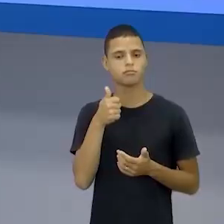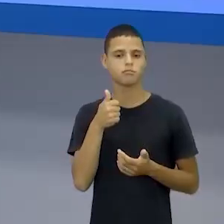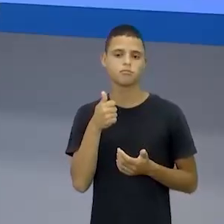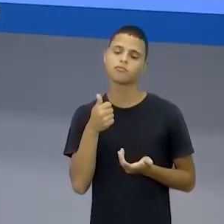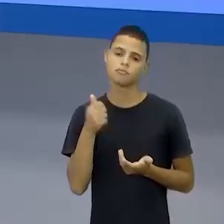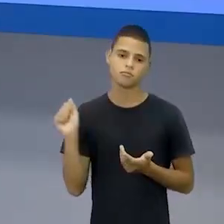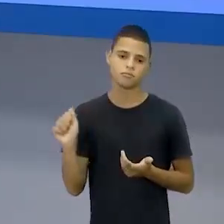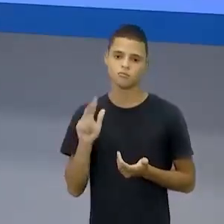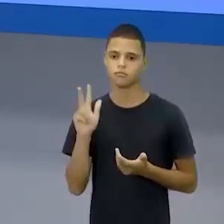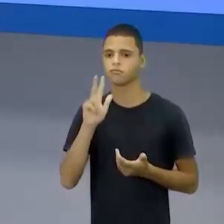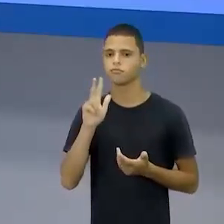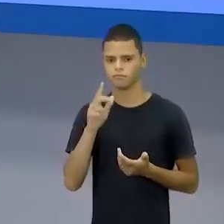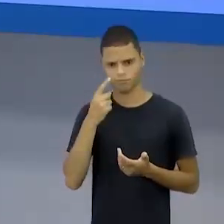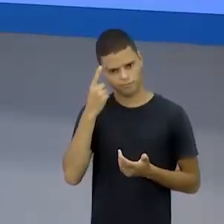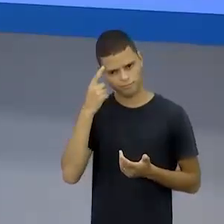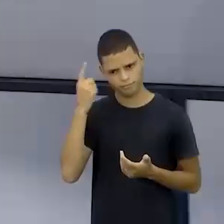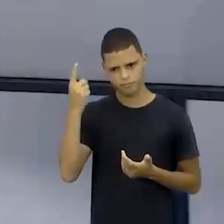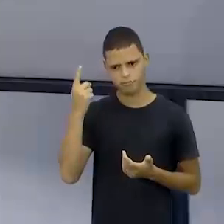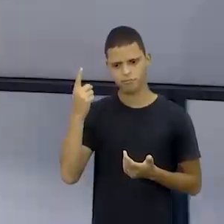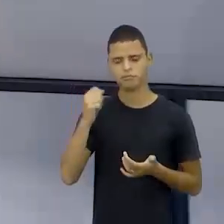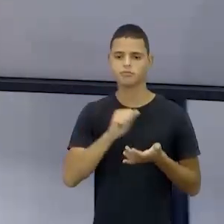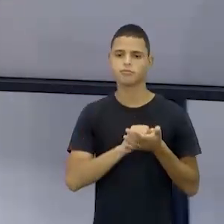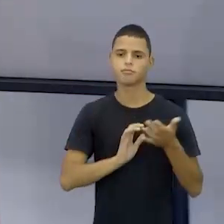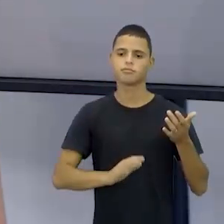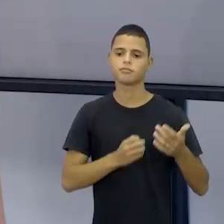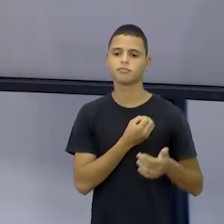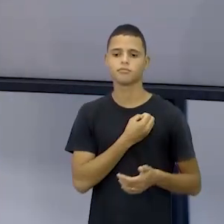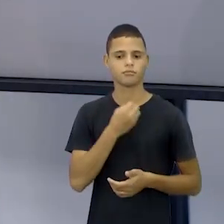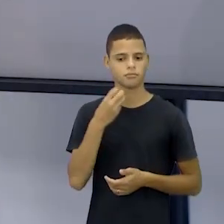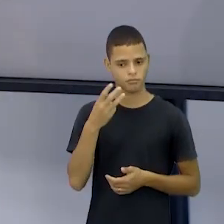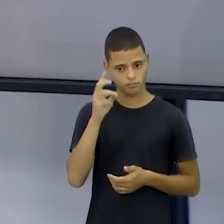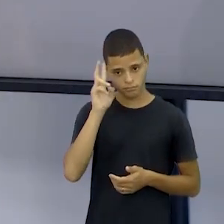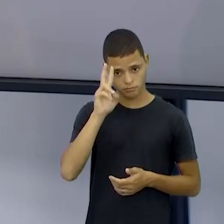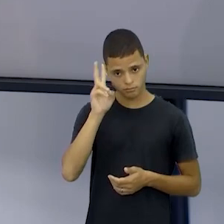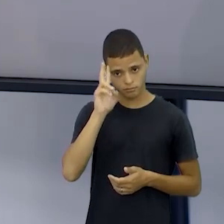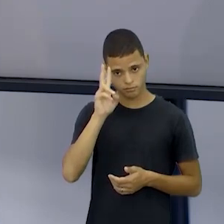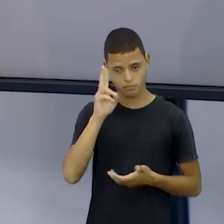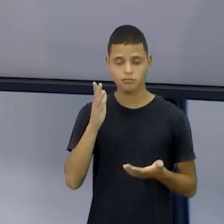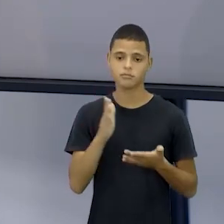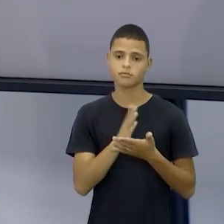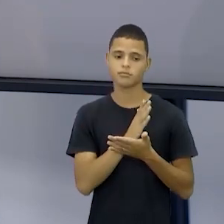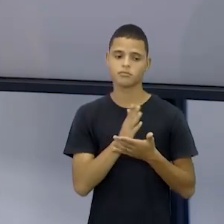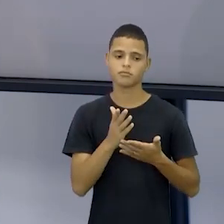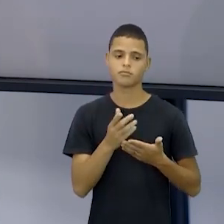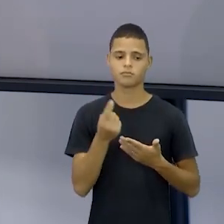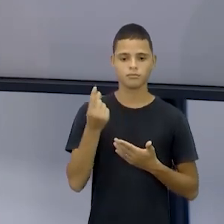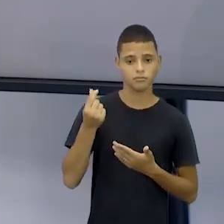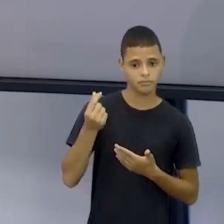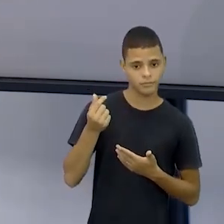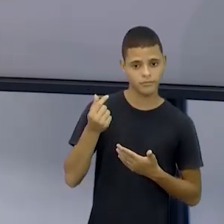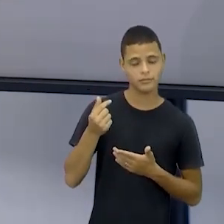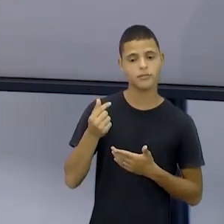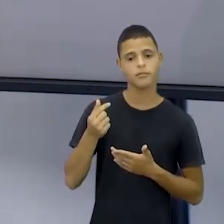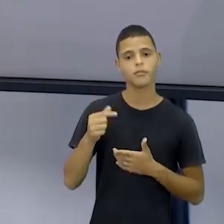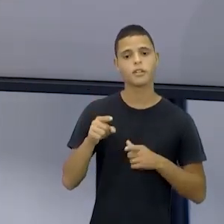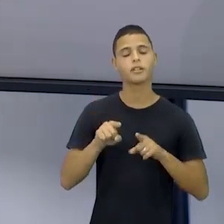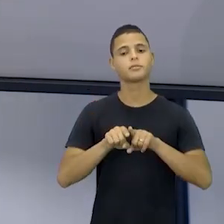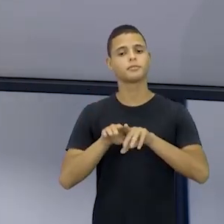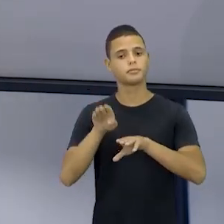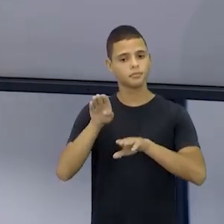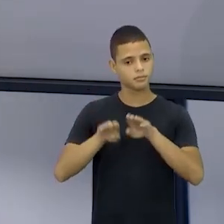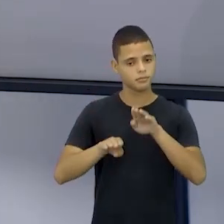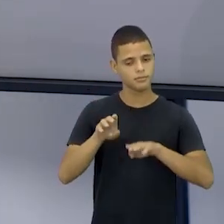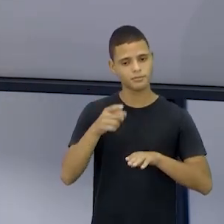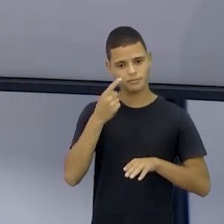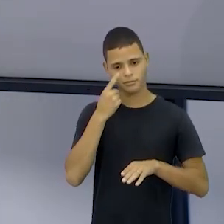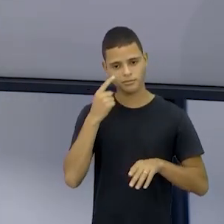Né? Atividade 3, você lembra da atividade 3? A atividade 3 a gente falou de despesas fixas e despesas variáveis. A gente falou também de